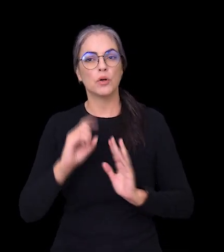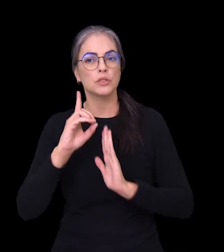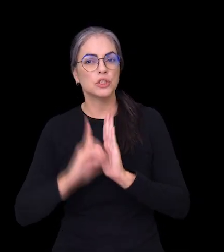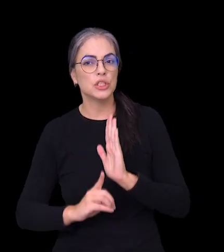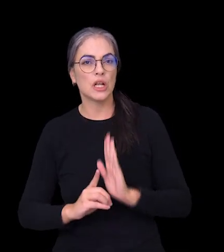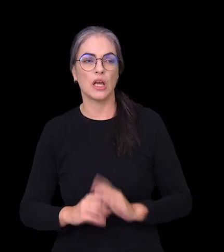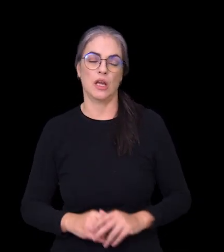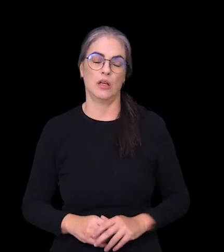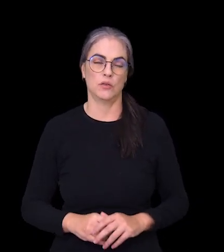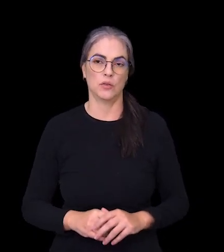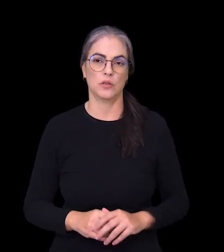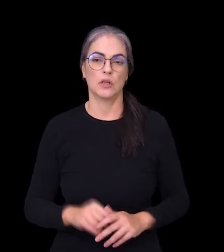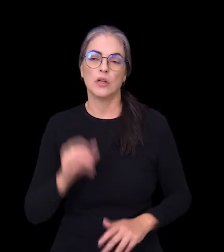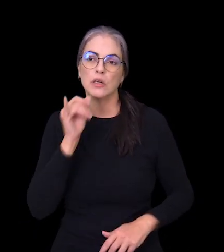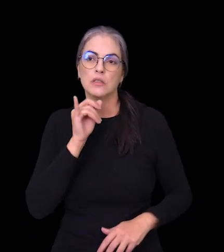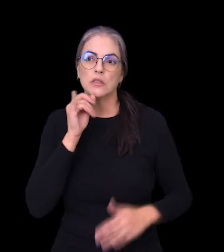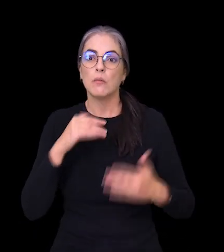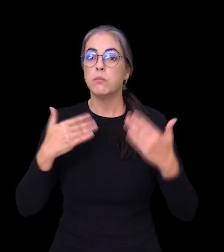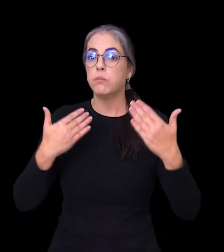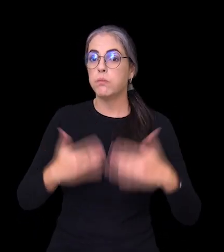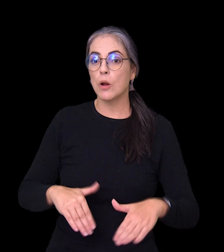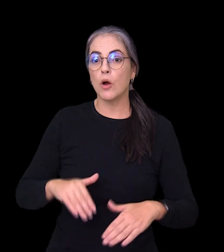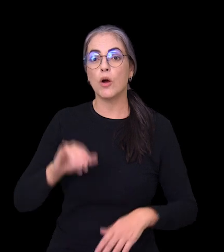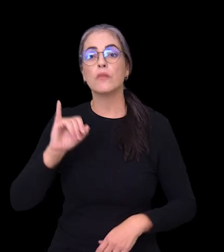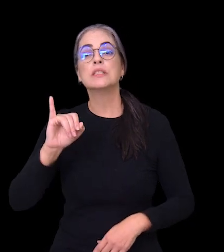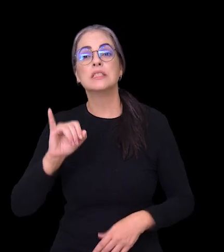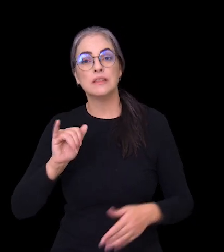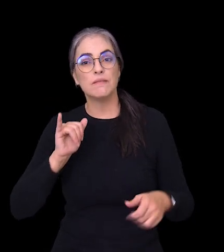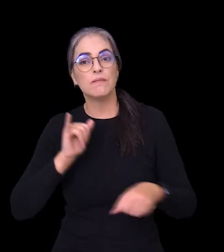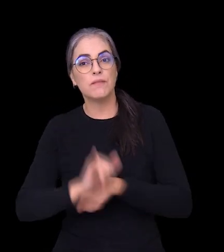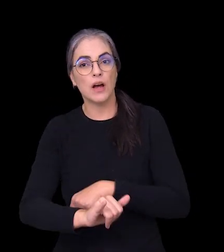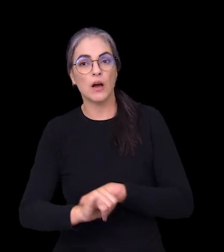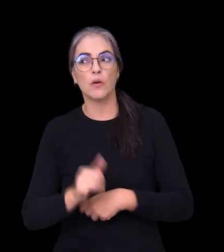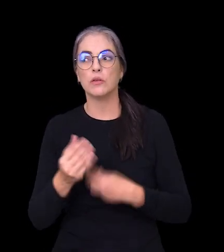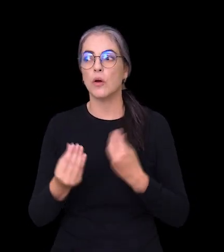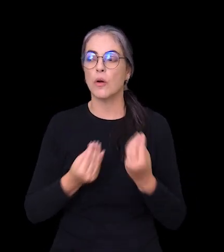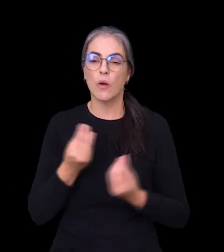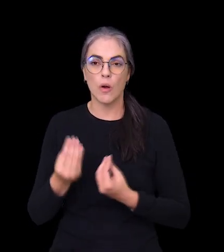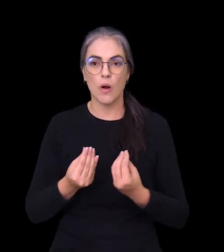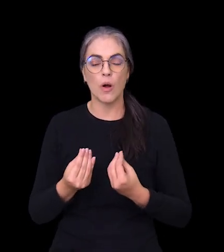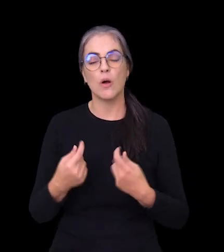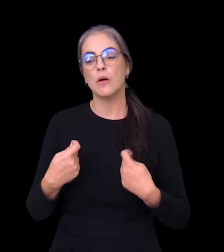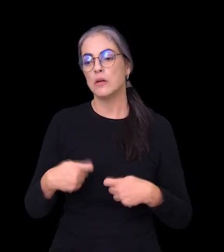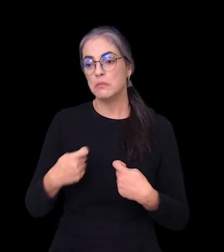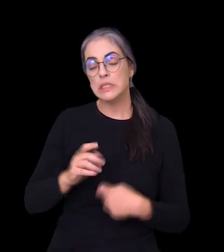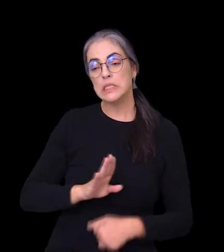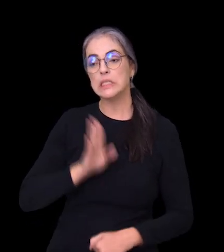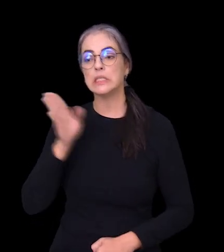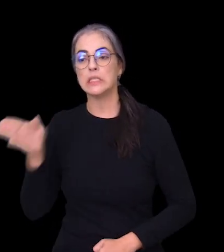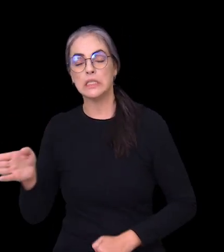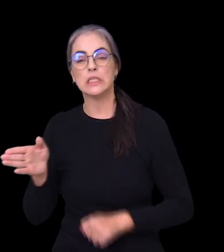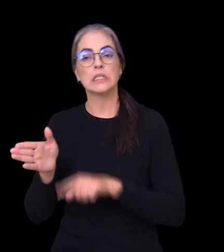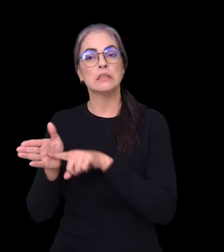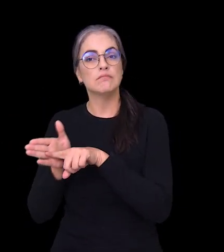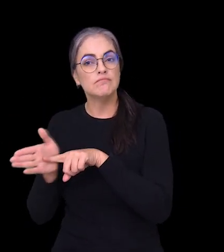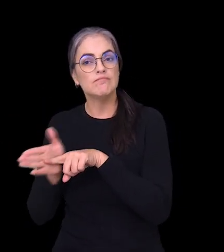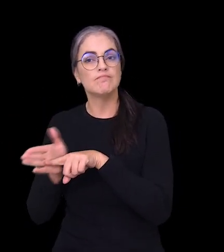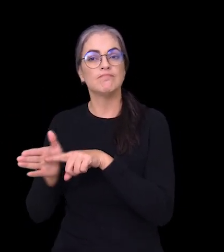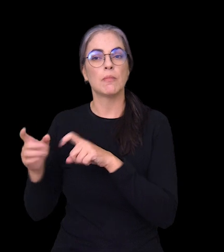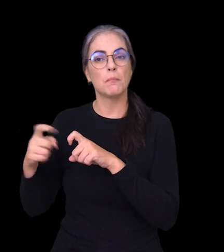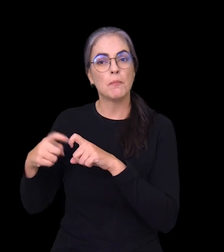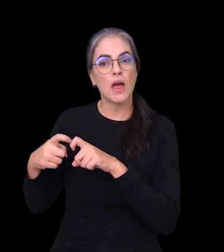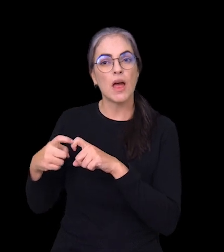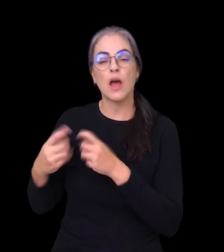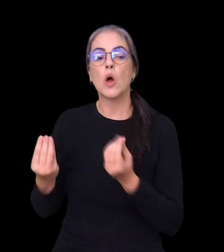exemplo, a questão das provas, a ausência para ir, por exemplo, fazer um exame. Então, tudo isso